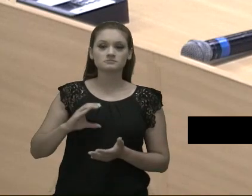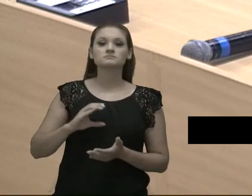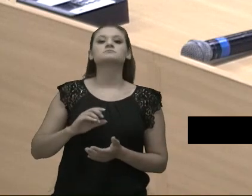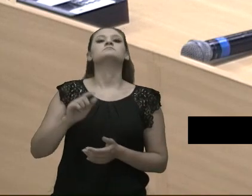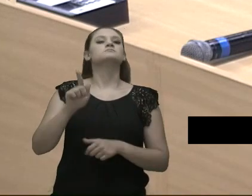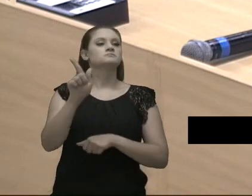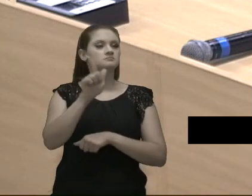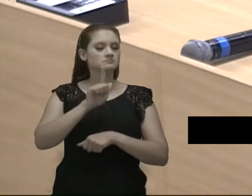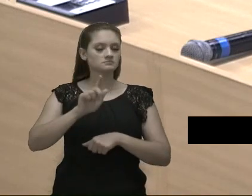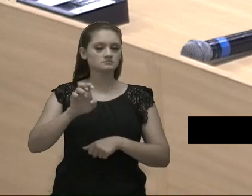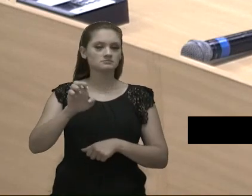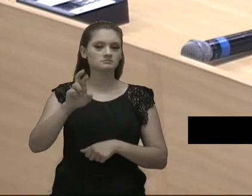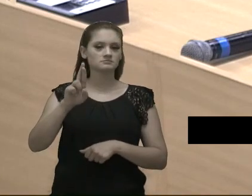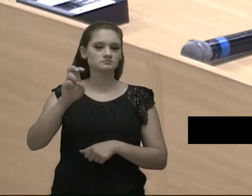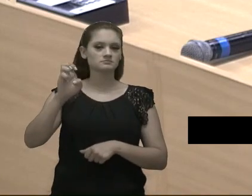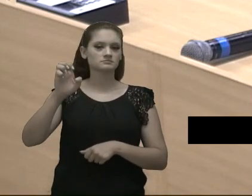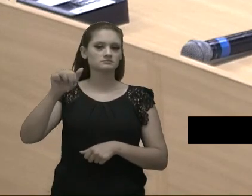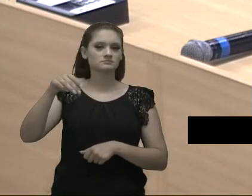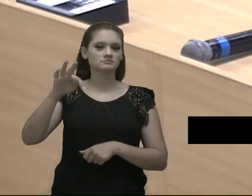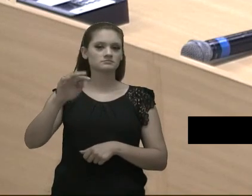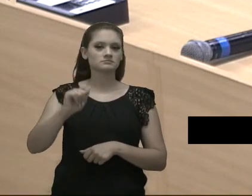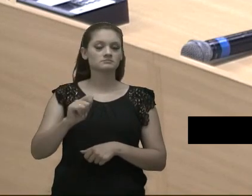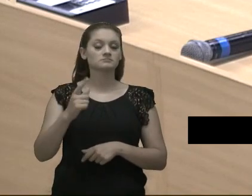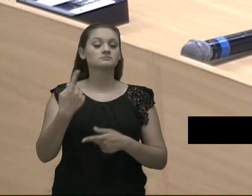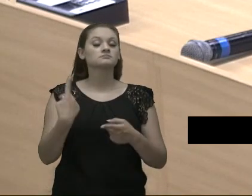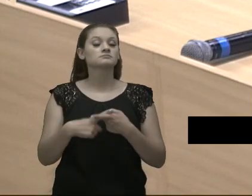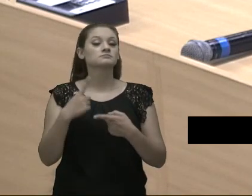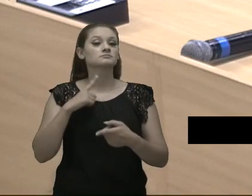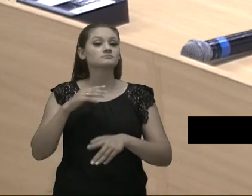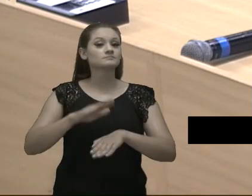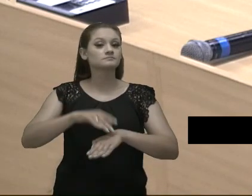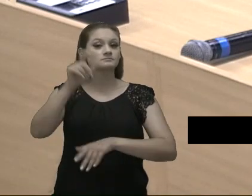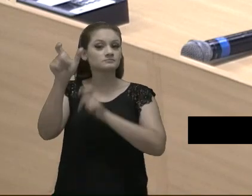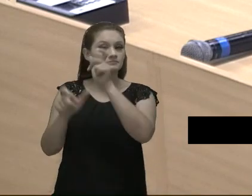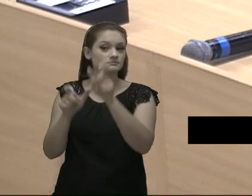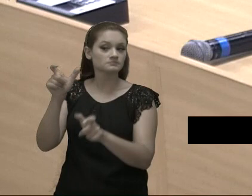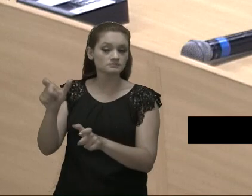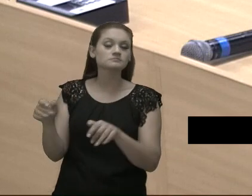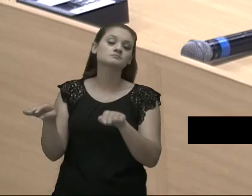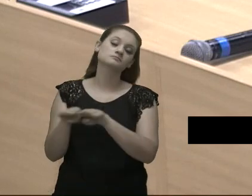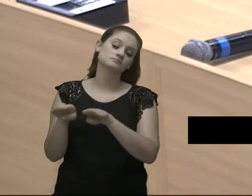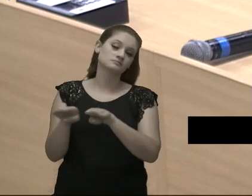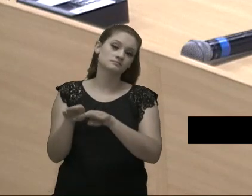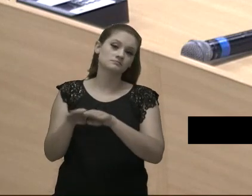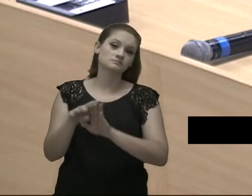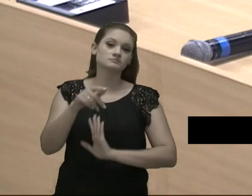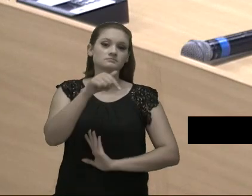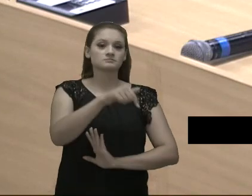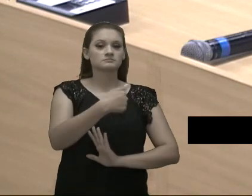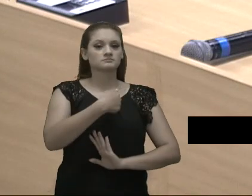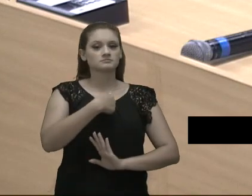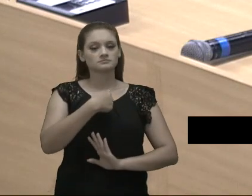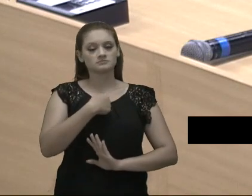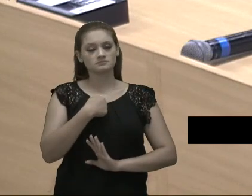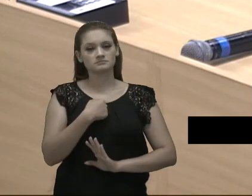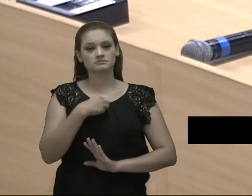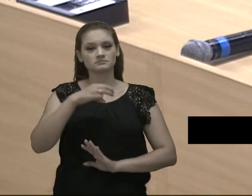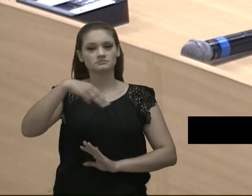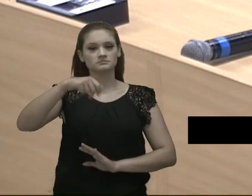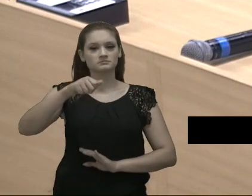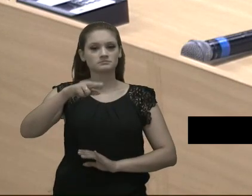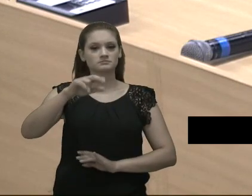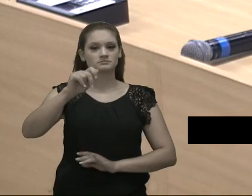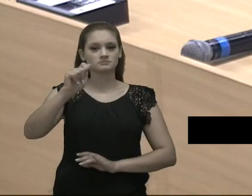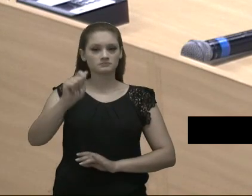de RH veio participar, porque era um volume maior. Lá de São Paulo. De São Paulo, e aqui participou. Daqui, quem foi? Eu, Maria